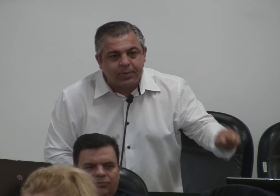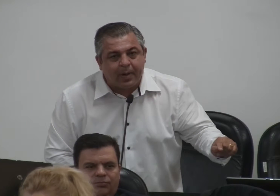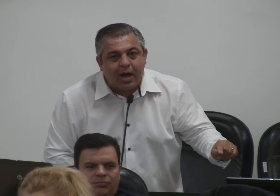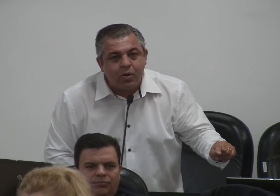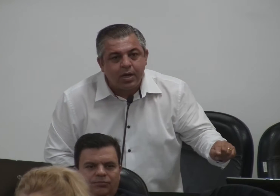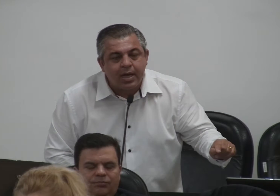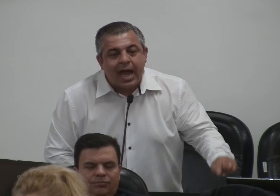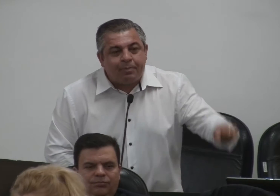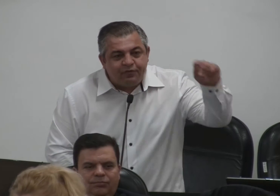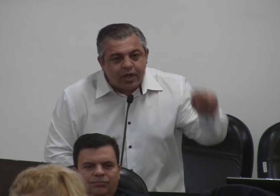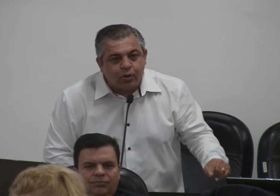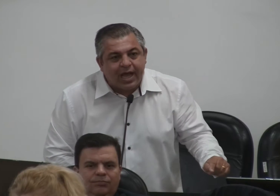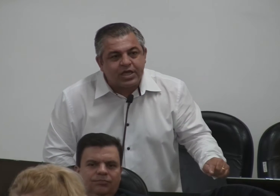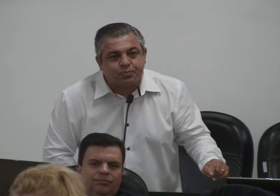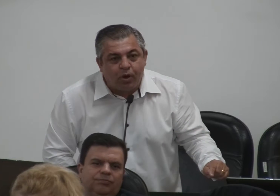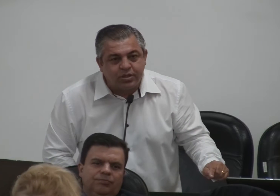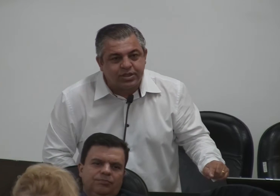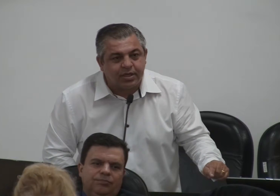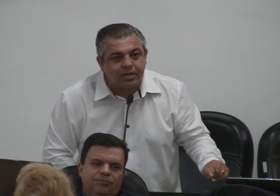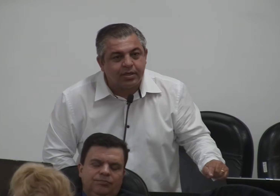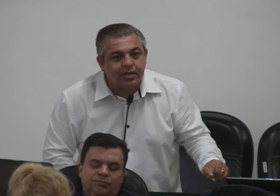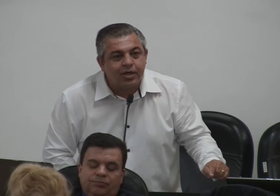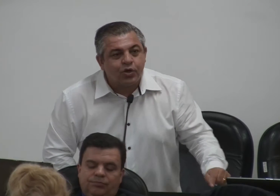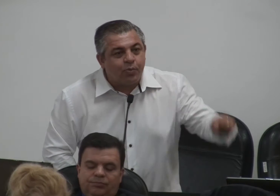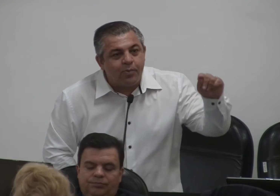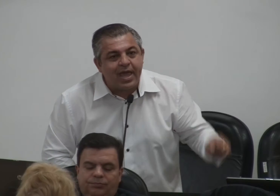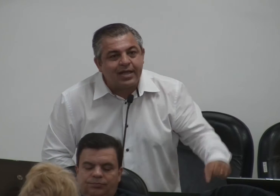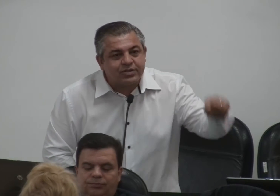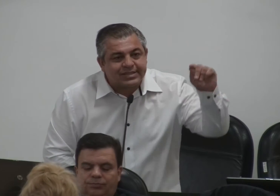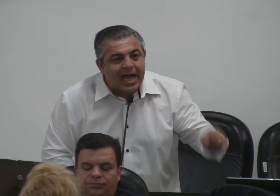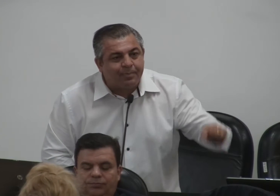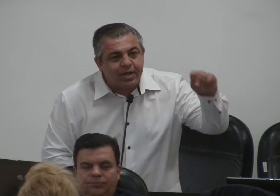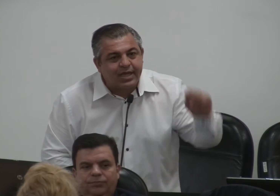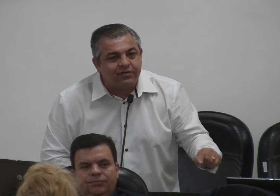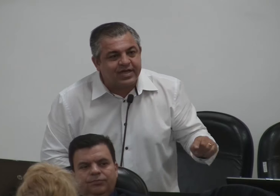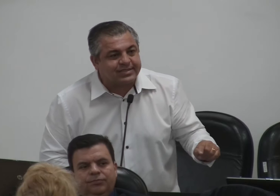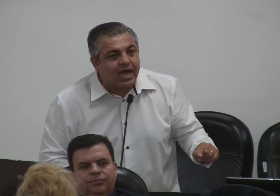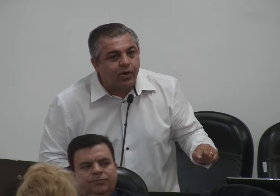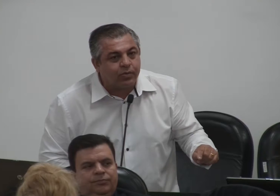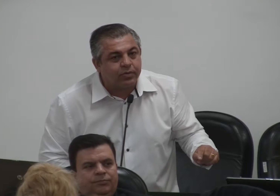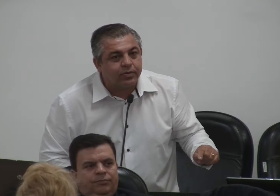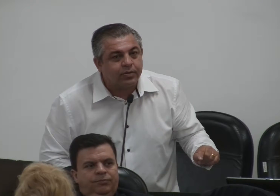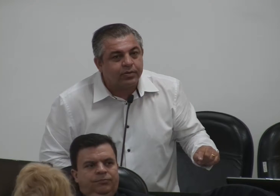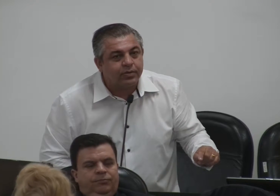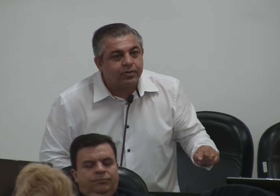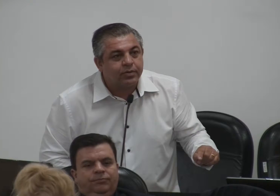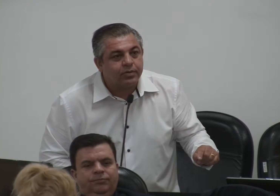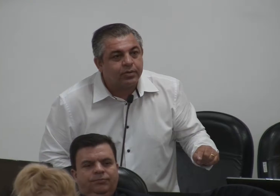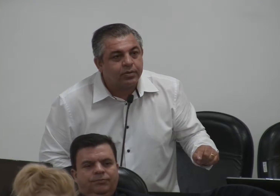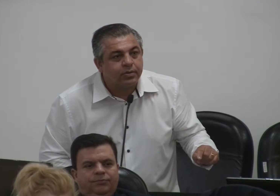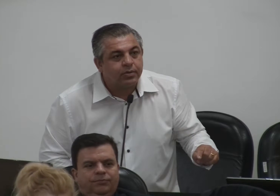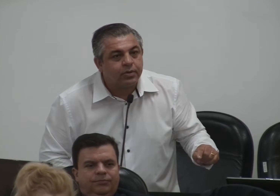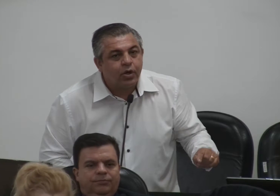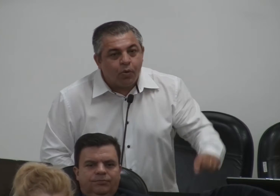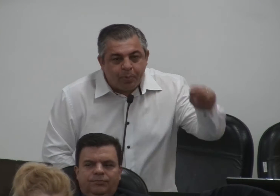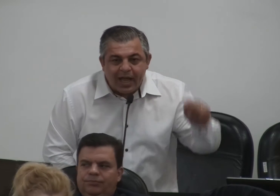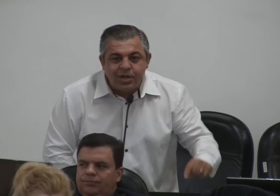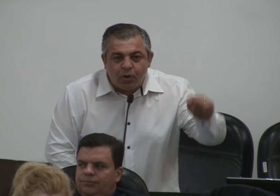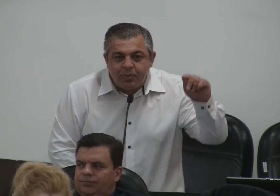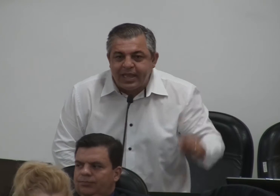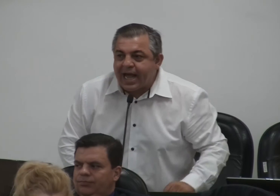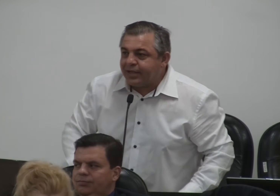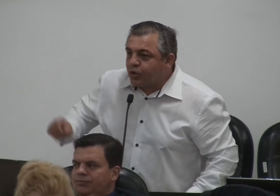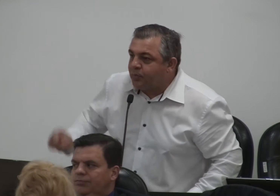prefeitura municipal, a prefeitura responde: no momento está por intervenção. O